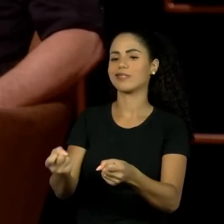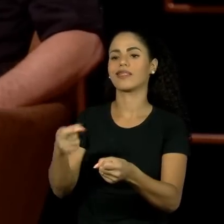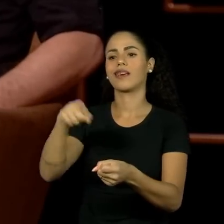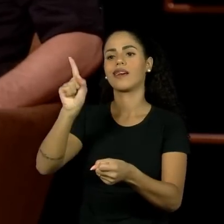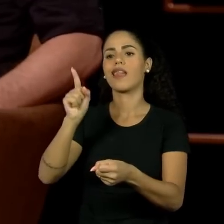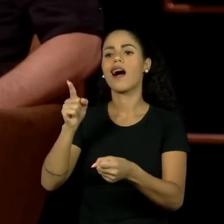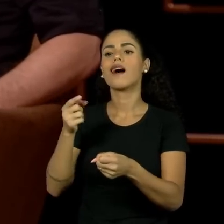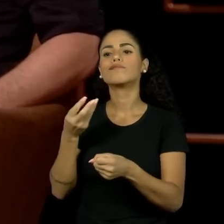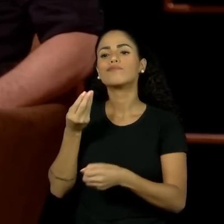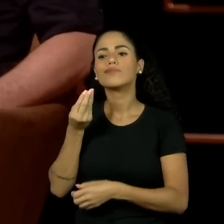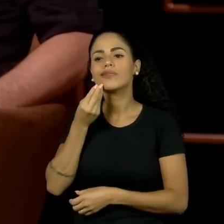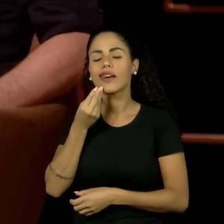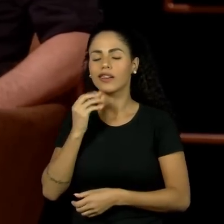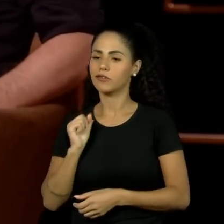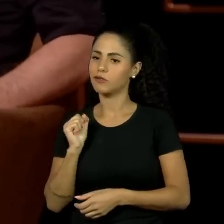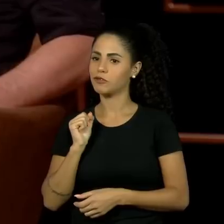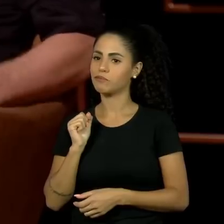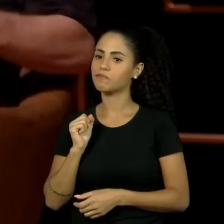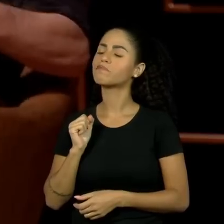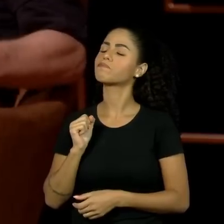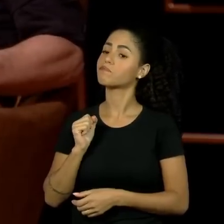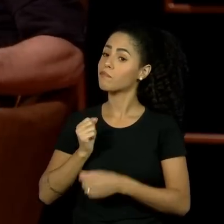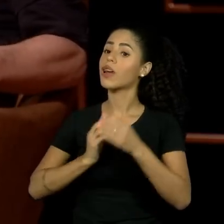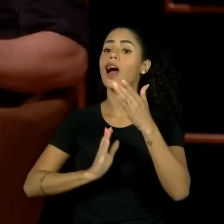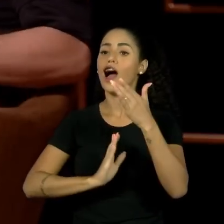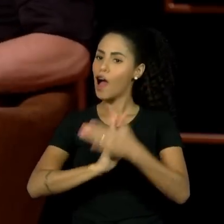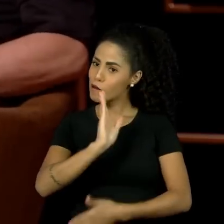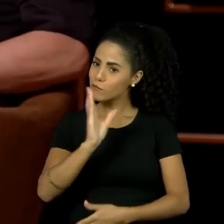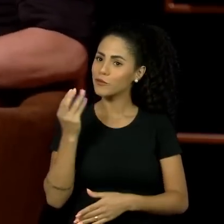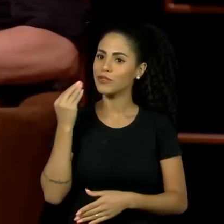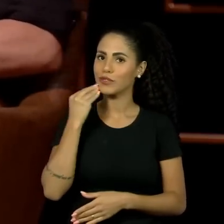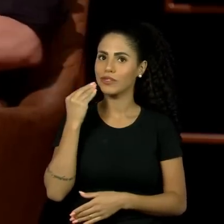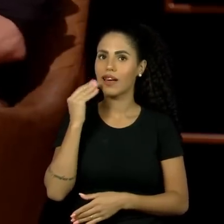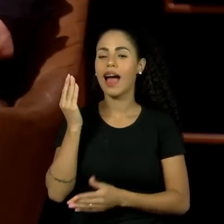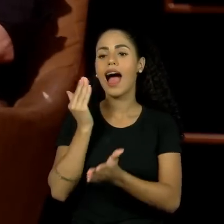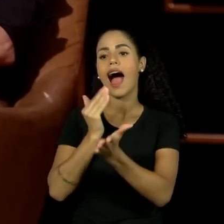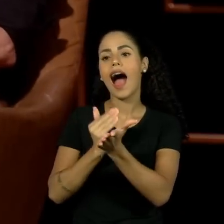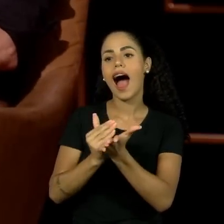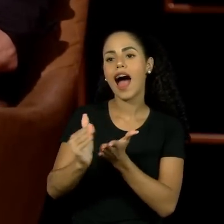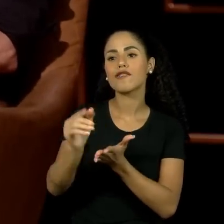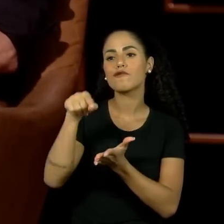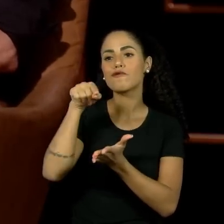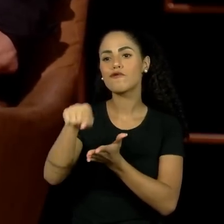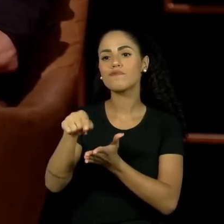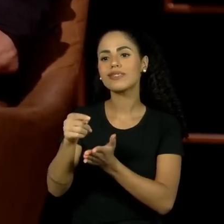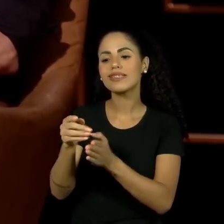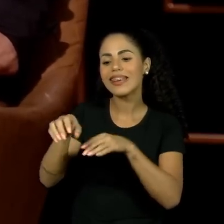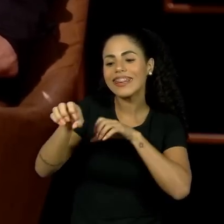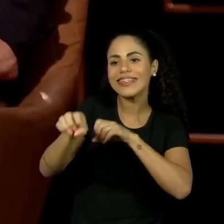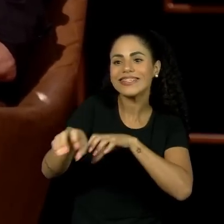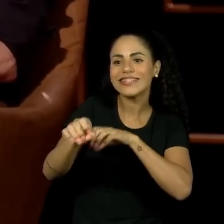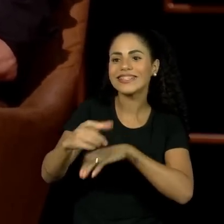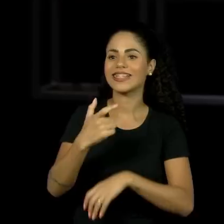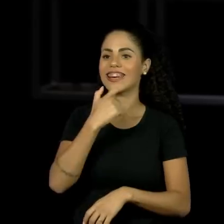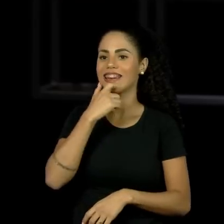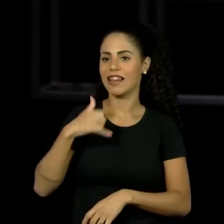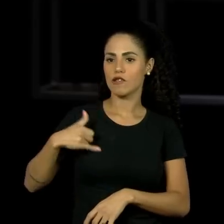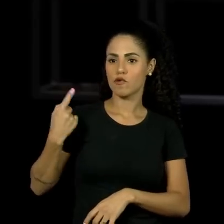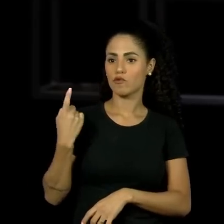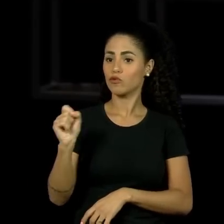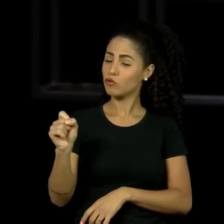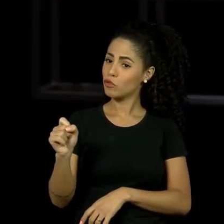teste. Fiz o teste, passei no teste. E comecei a dar aula no Colégio Objetivo de Inglês com 18 anos de